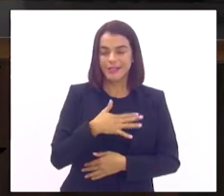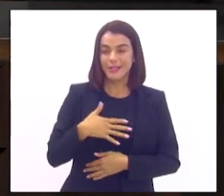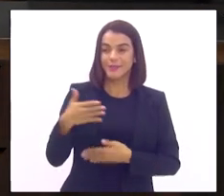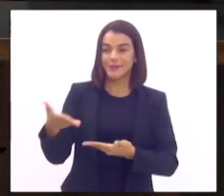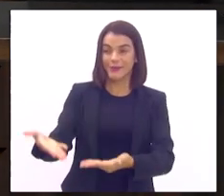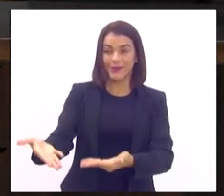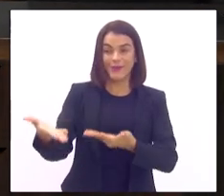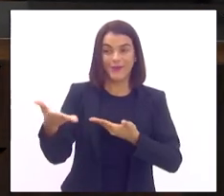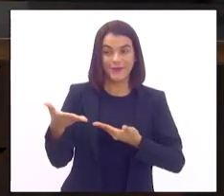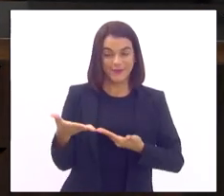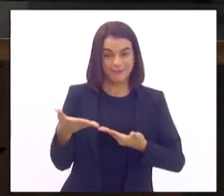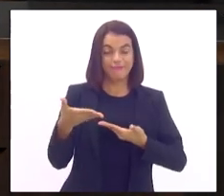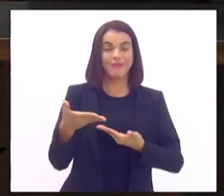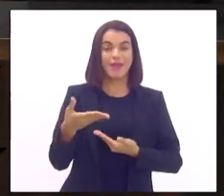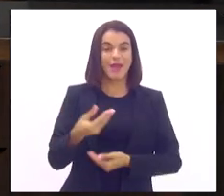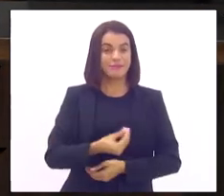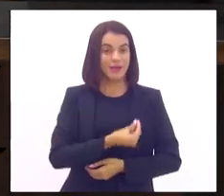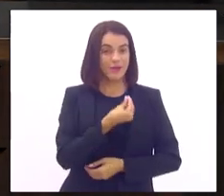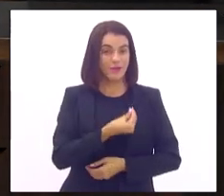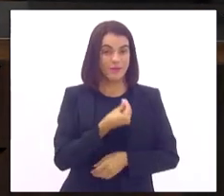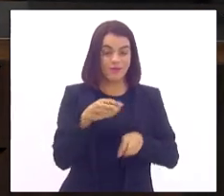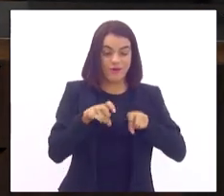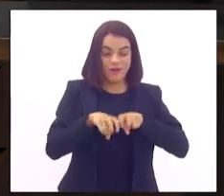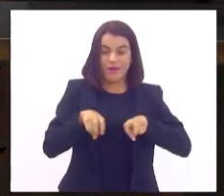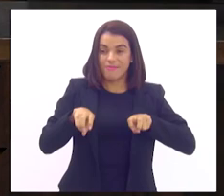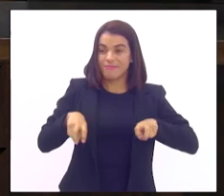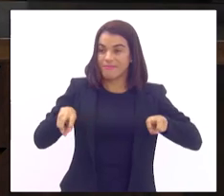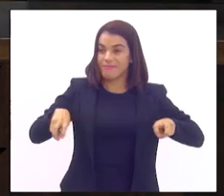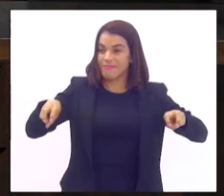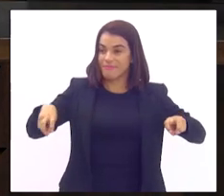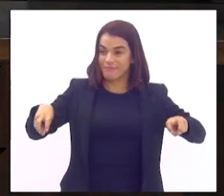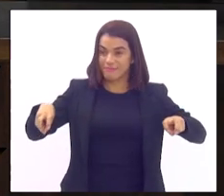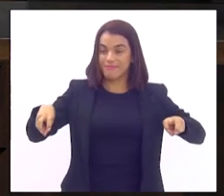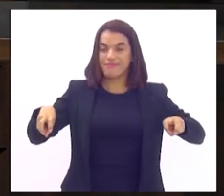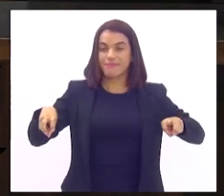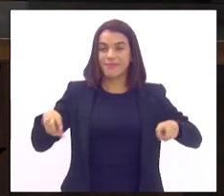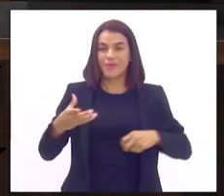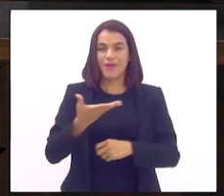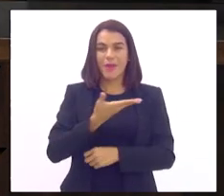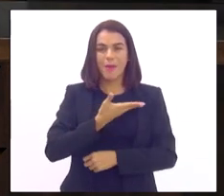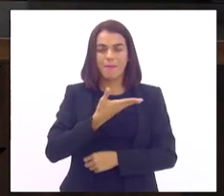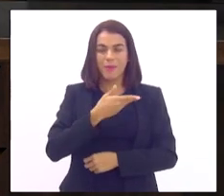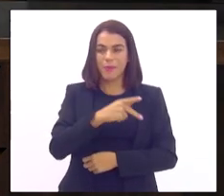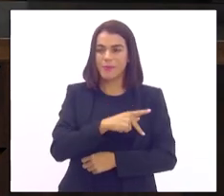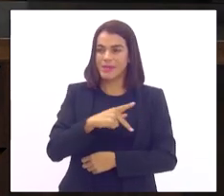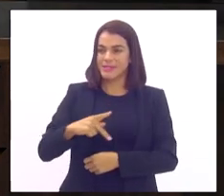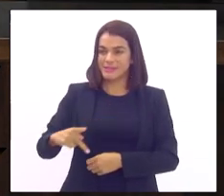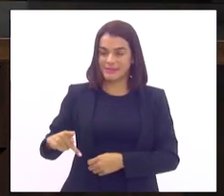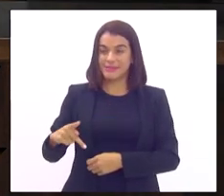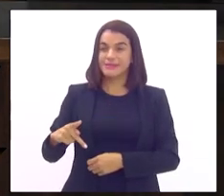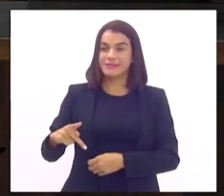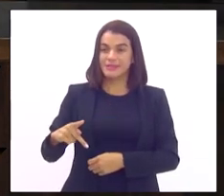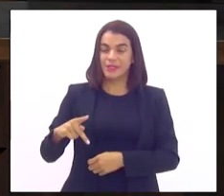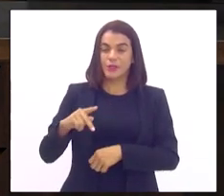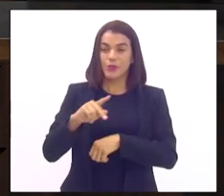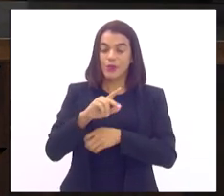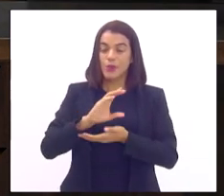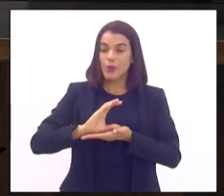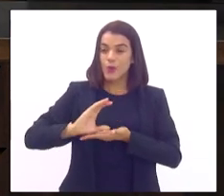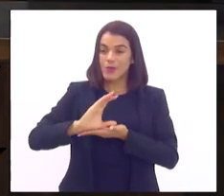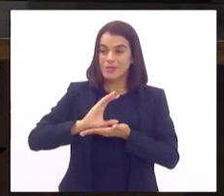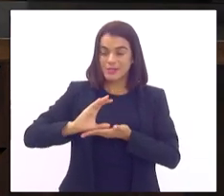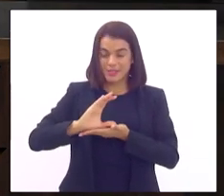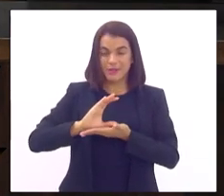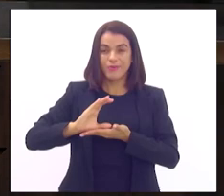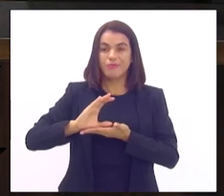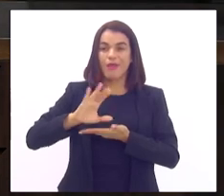convidar aqui para compor a mesa nosso querido amigo, presidente do Conselho Regional de Contabilidade